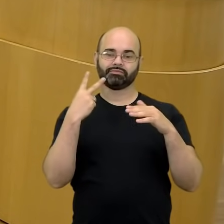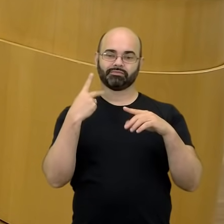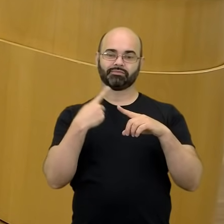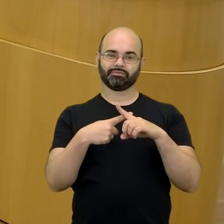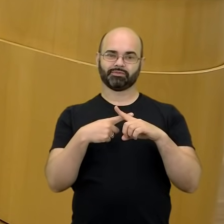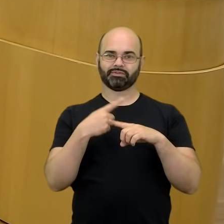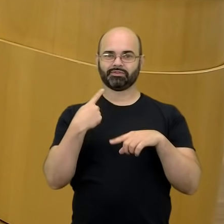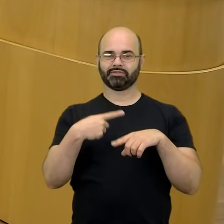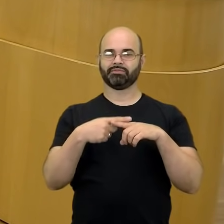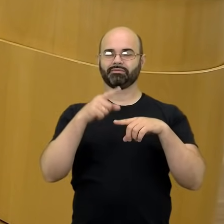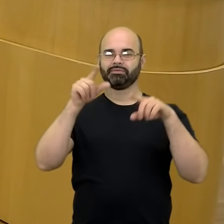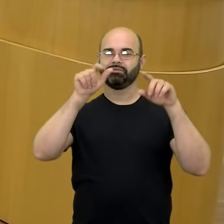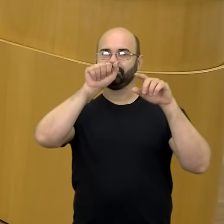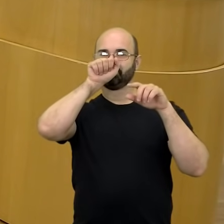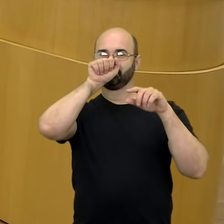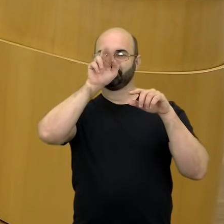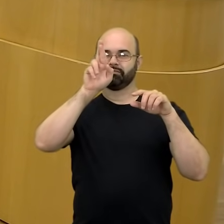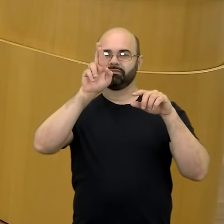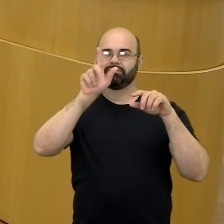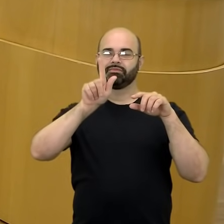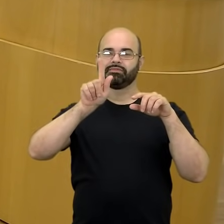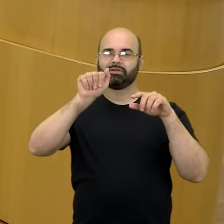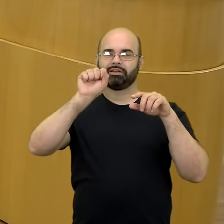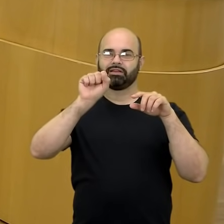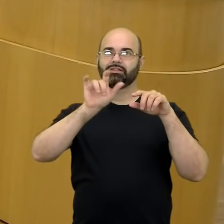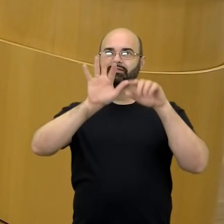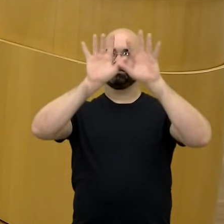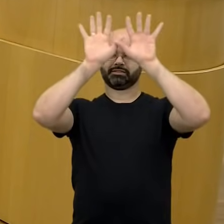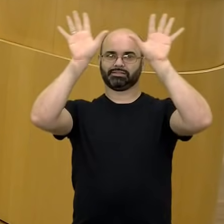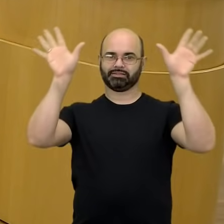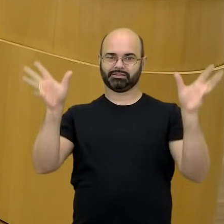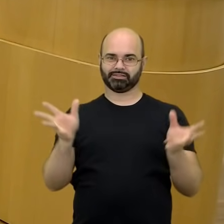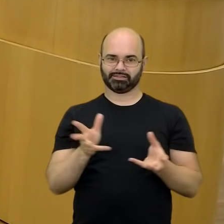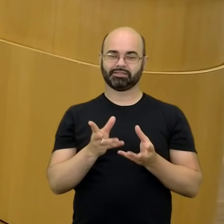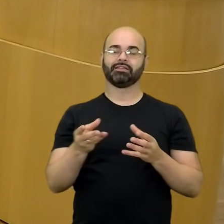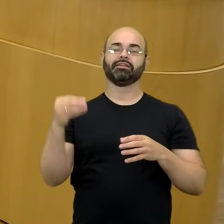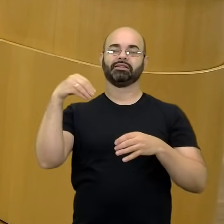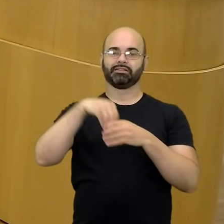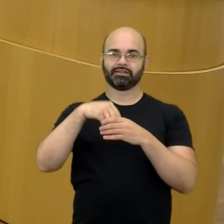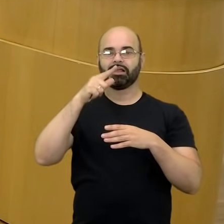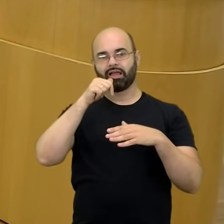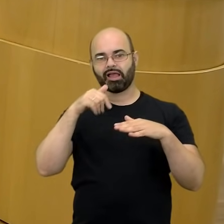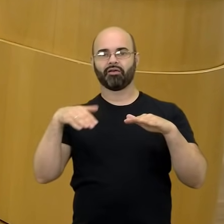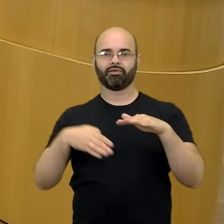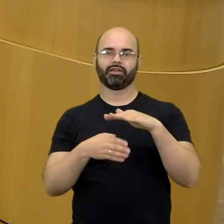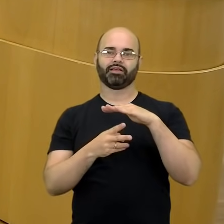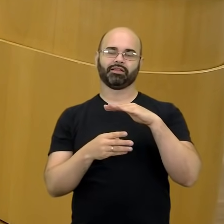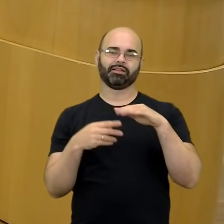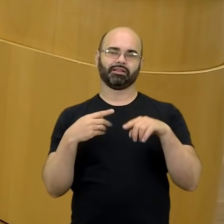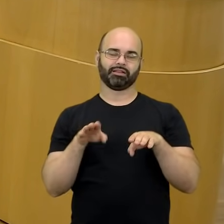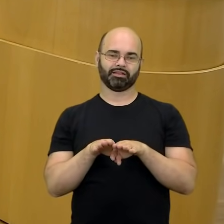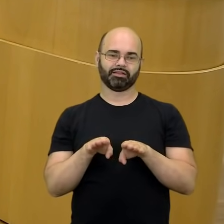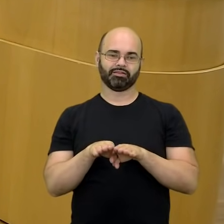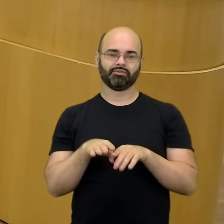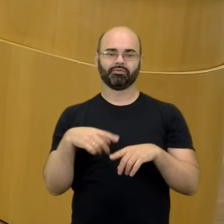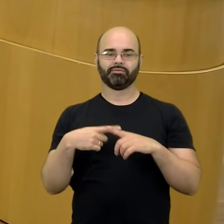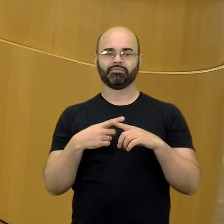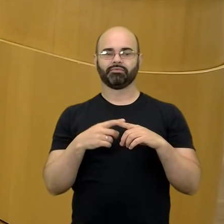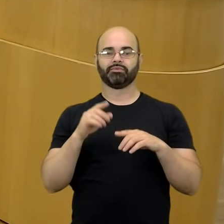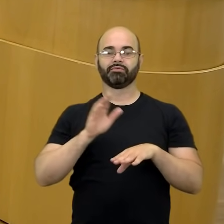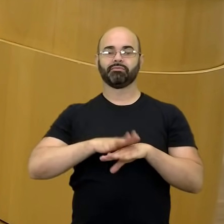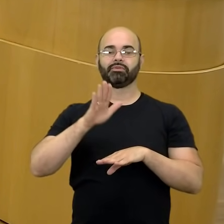mergulhado na atmosfera e Molhado na água né sim tanto é que aonde vai ter mais